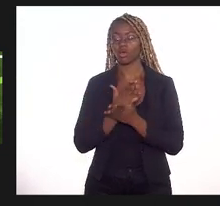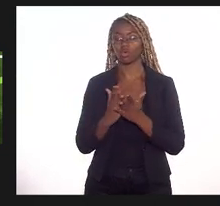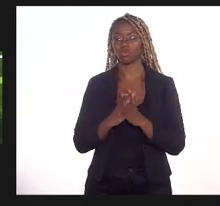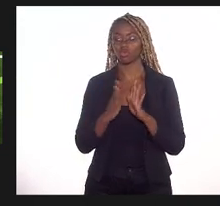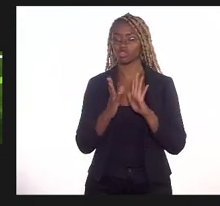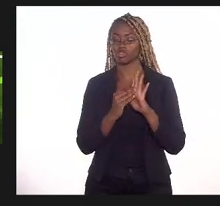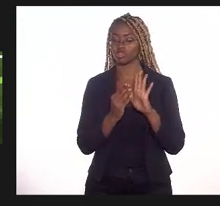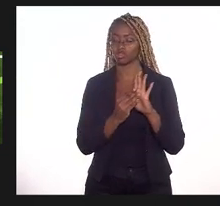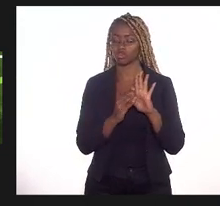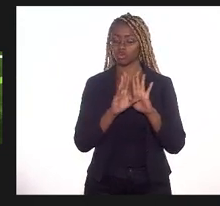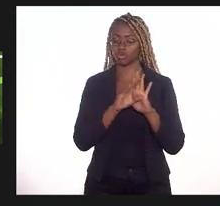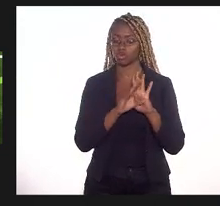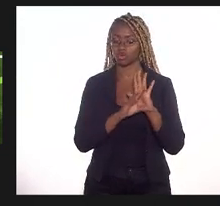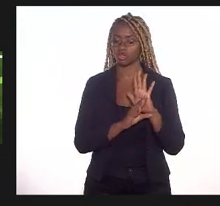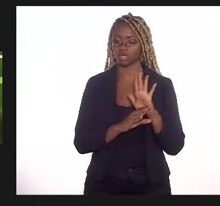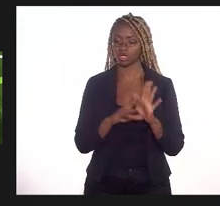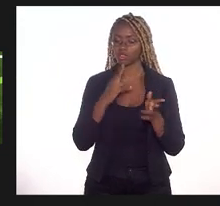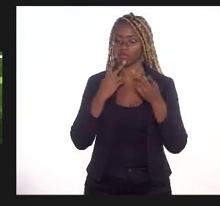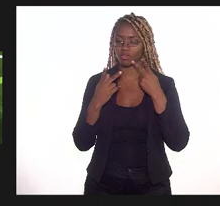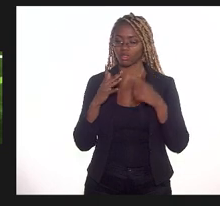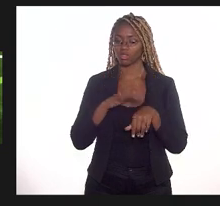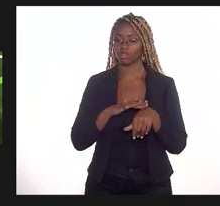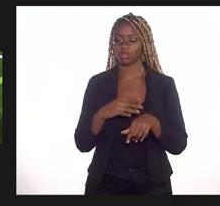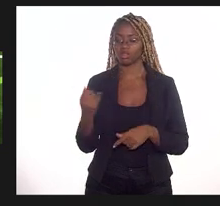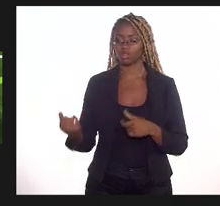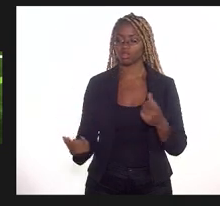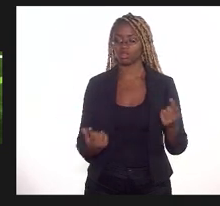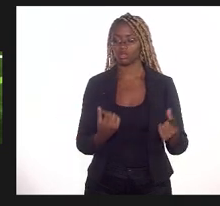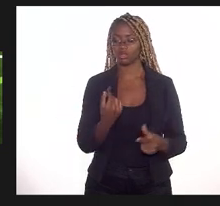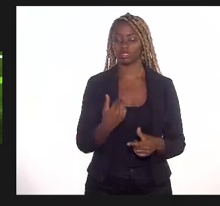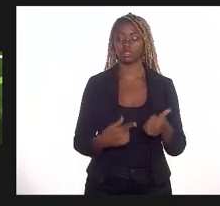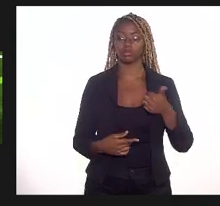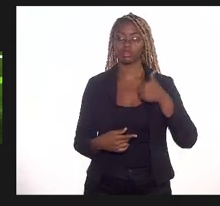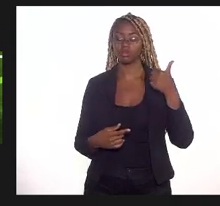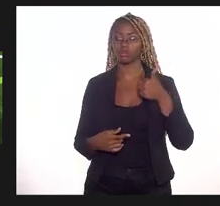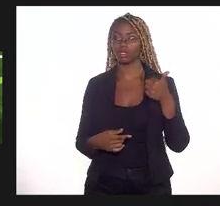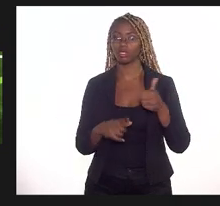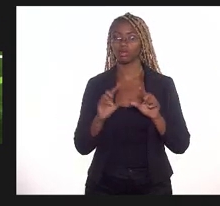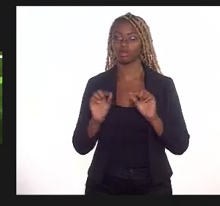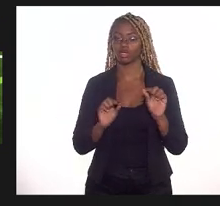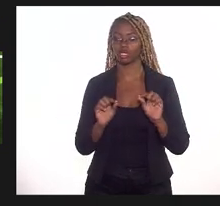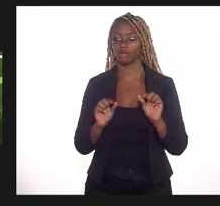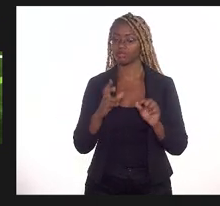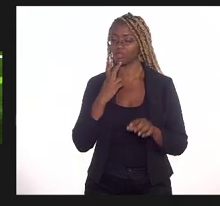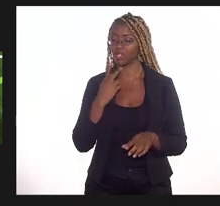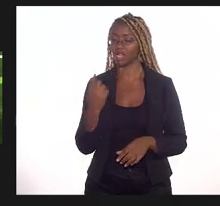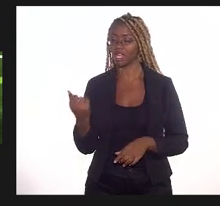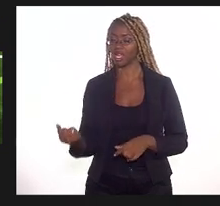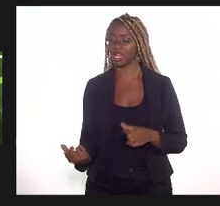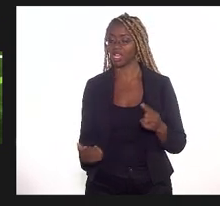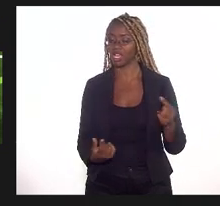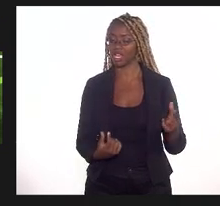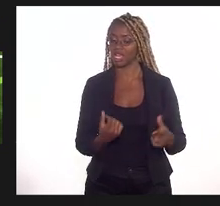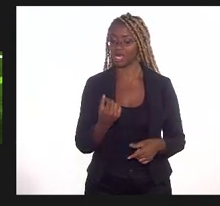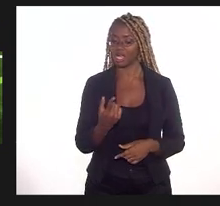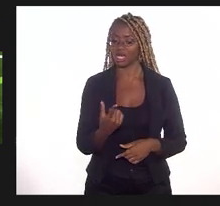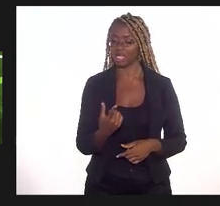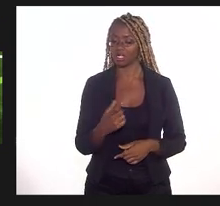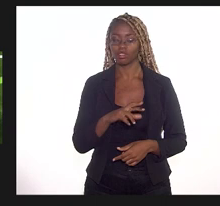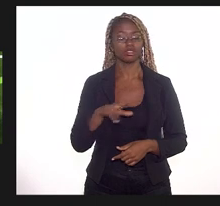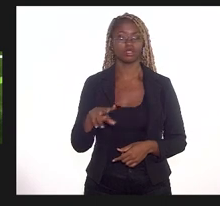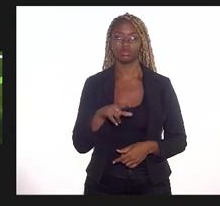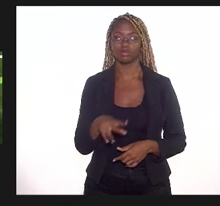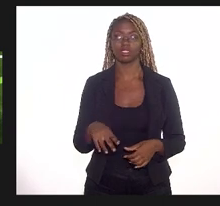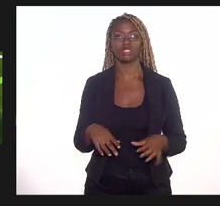que envolvem doenças raras. A primeira questão é que doença rara é rara. São de 6 a 8 mil